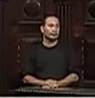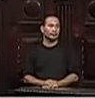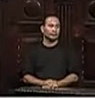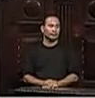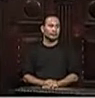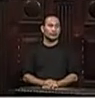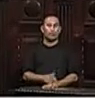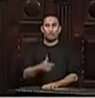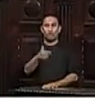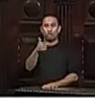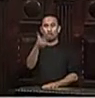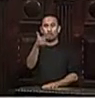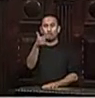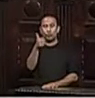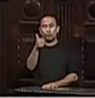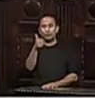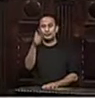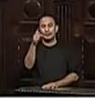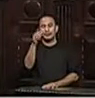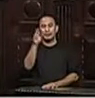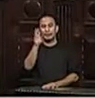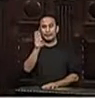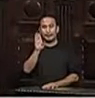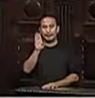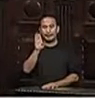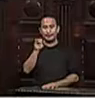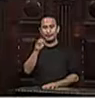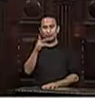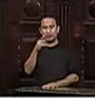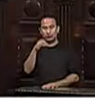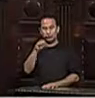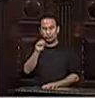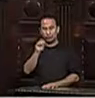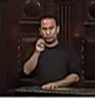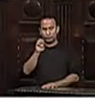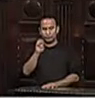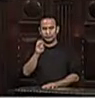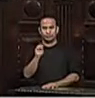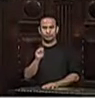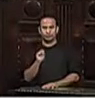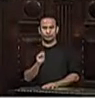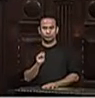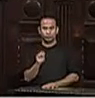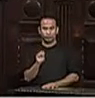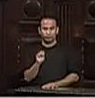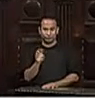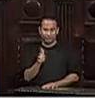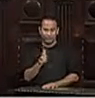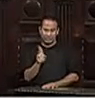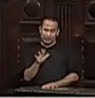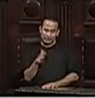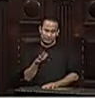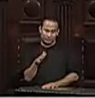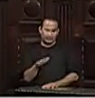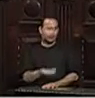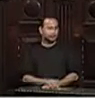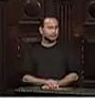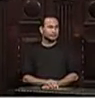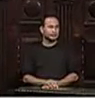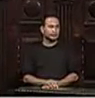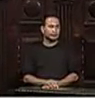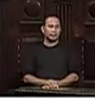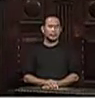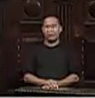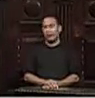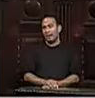12 bilhões de reais em média por ano. Então a questão não é o tamanho